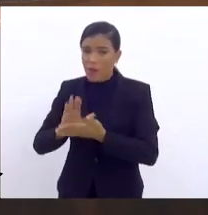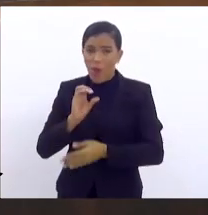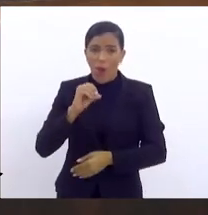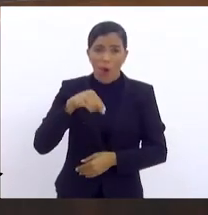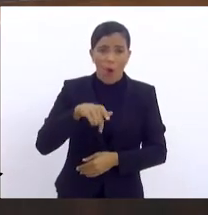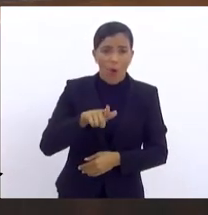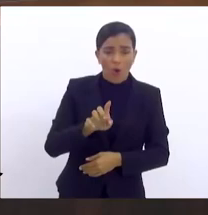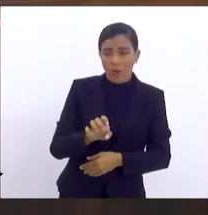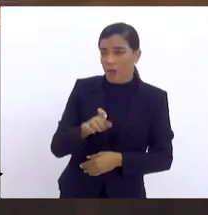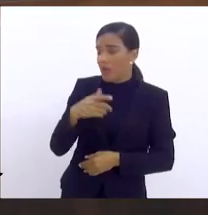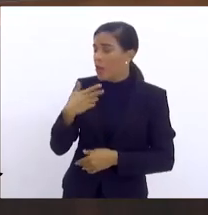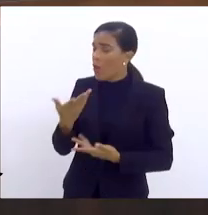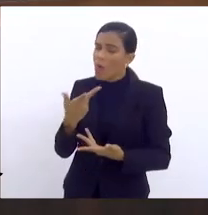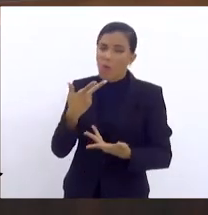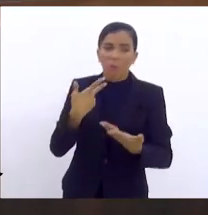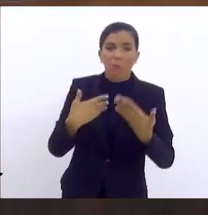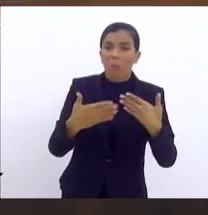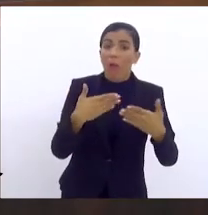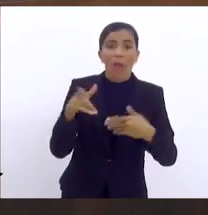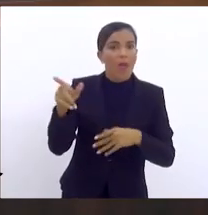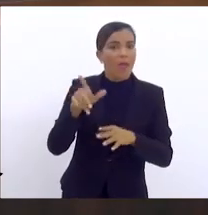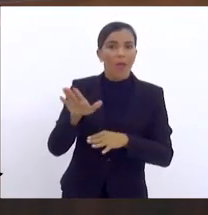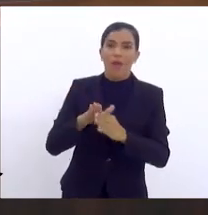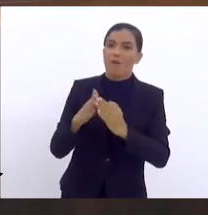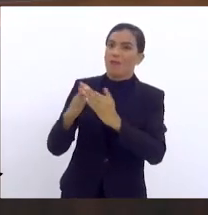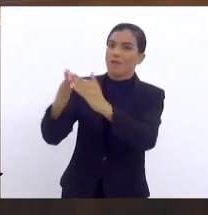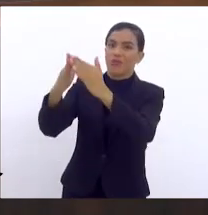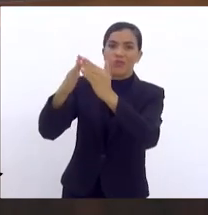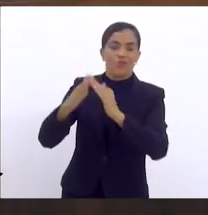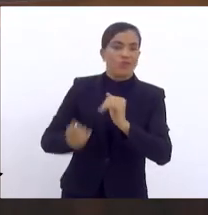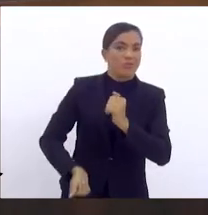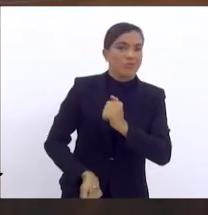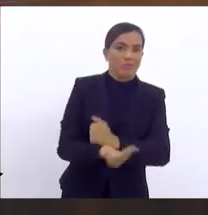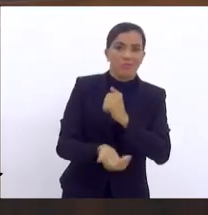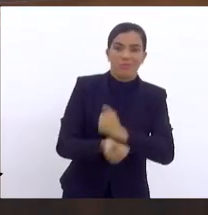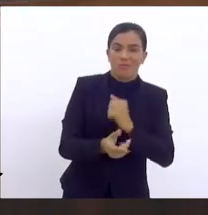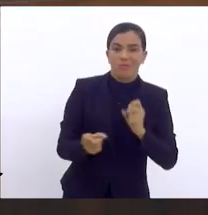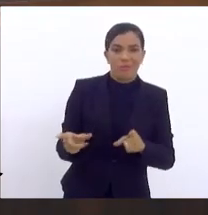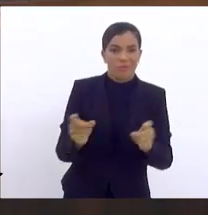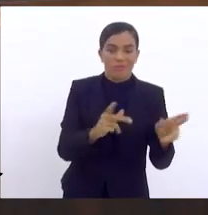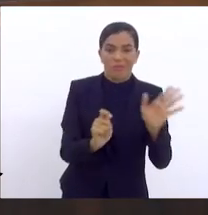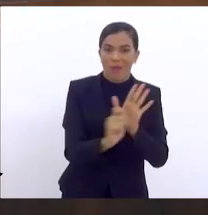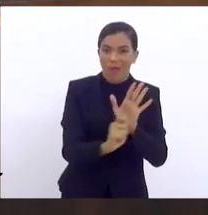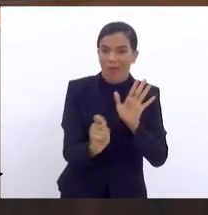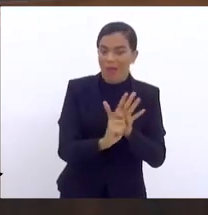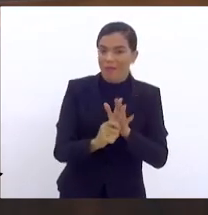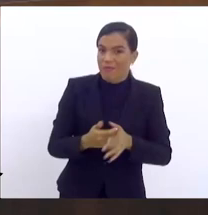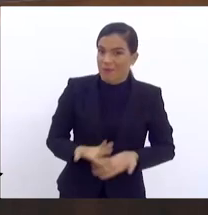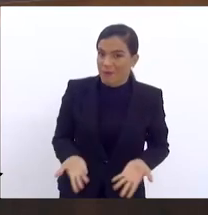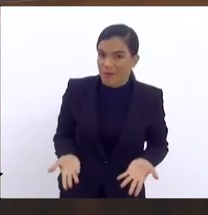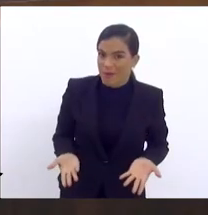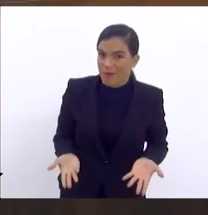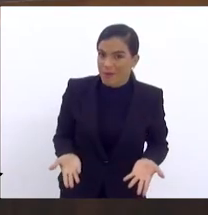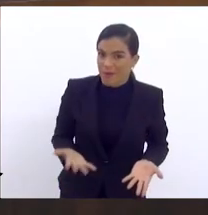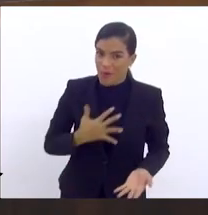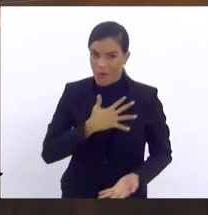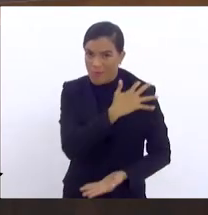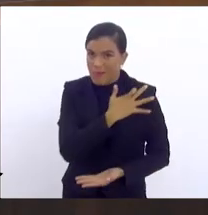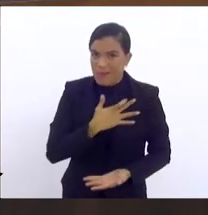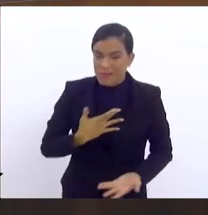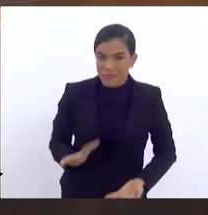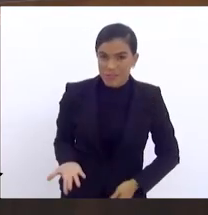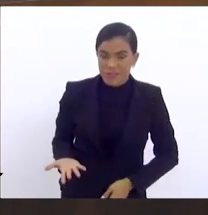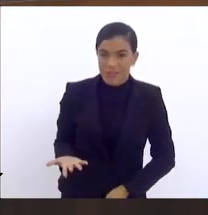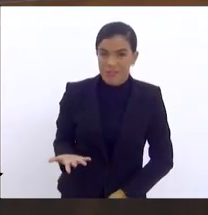que é trabalhador Mas é uma comunidade dominada pelo tráfico quando ele faz um movimento daquele ali Comandante ele